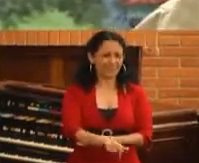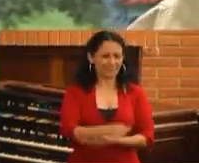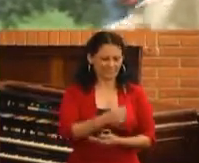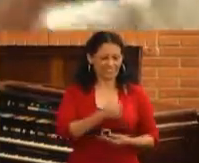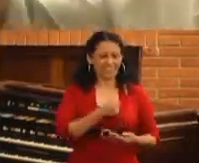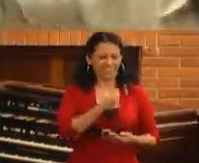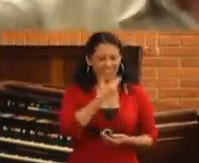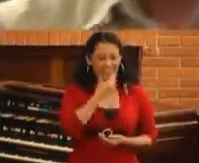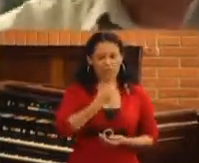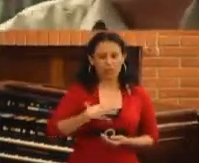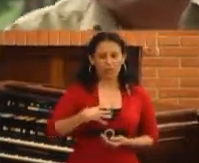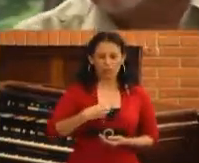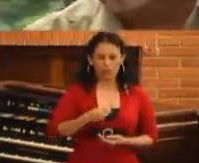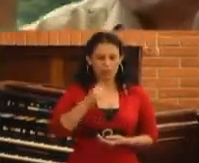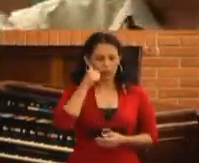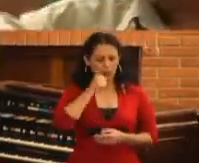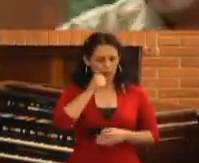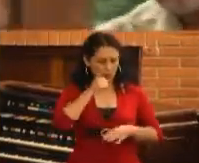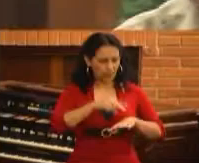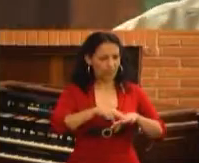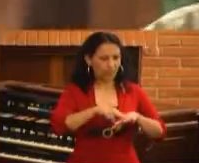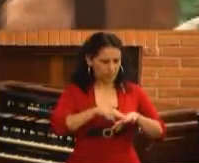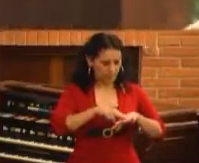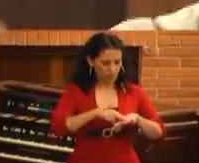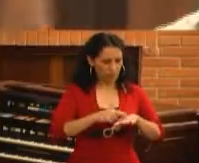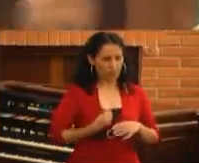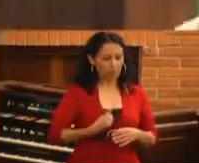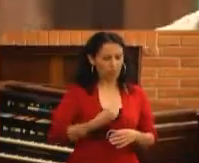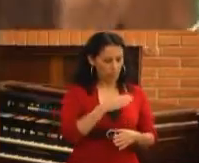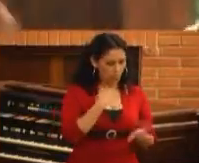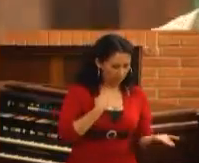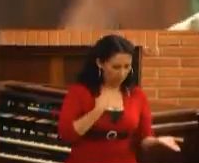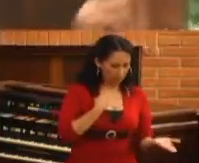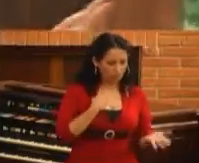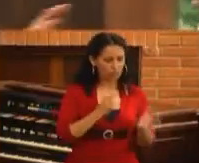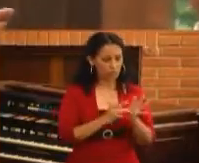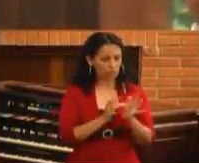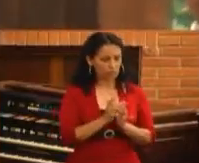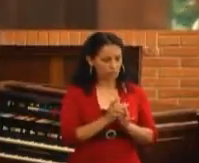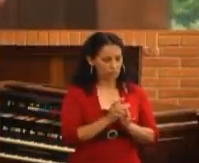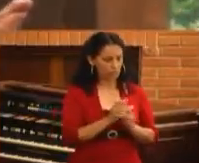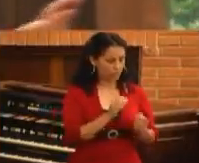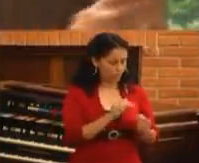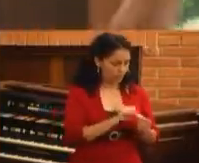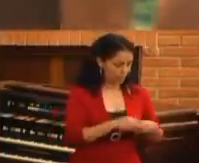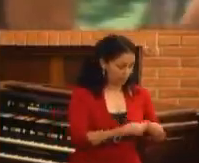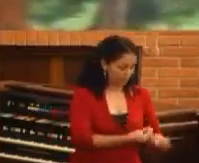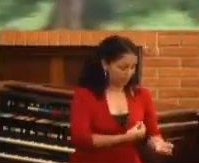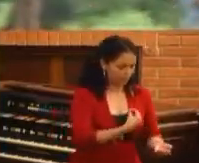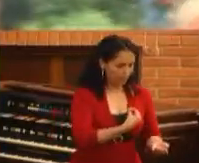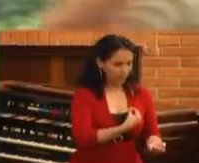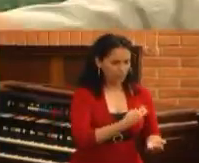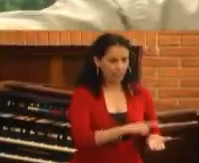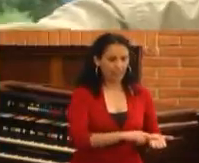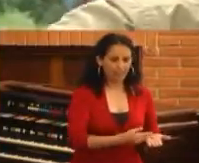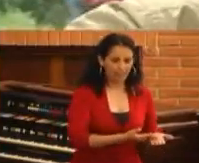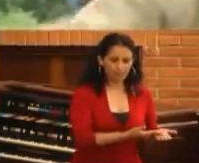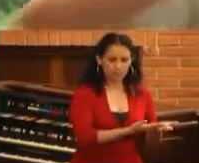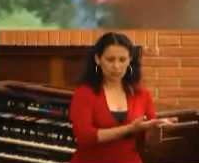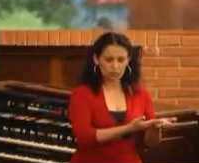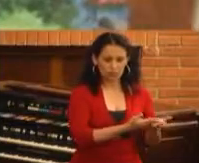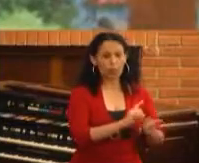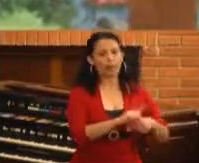outra. Ressuscitação, o sujeito volta a viver a vida que tinha antes. Mas aquela vida acaba na